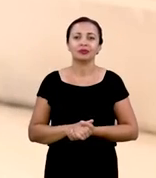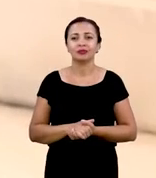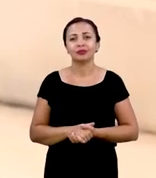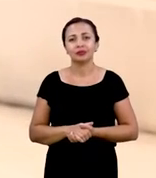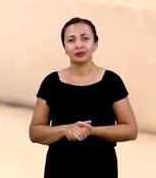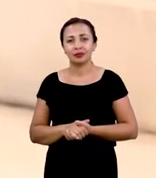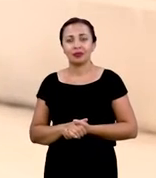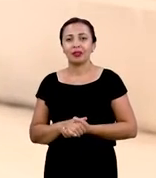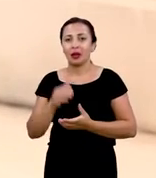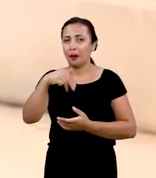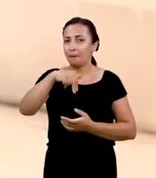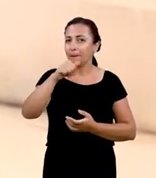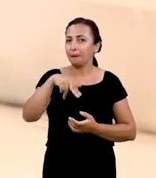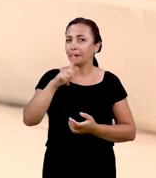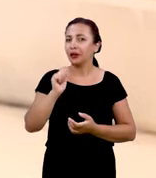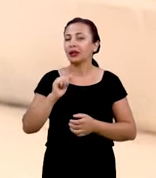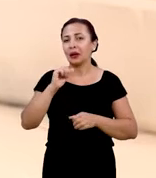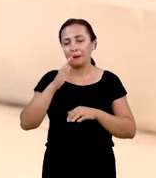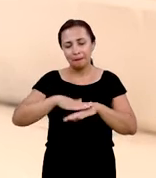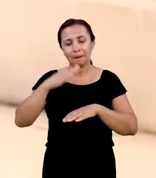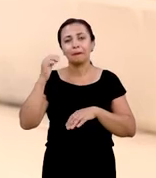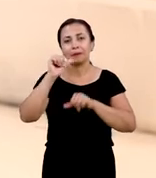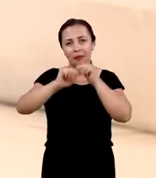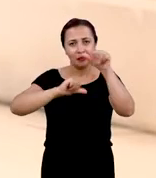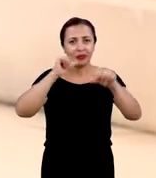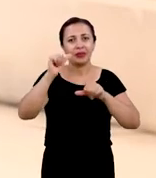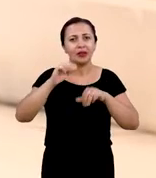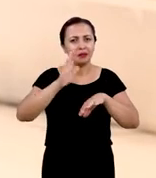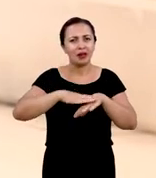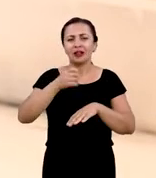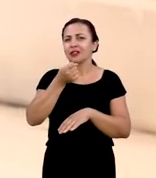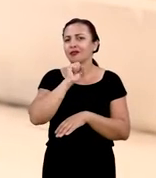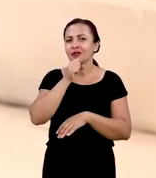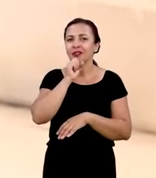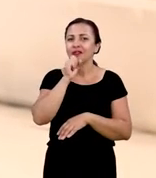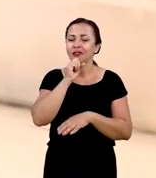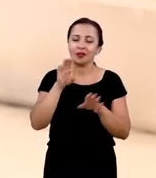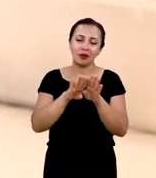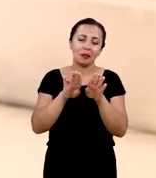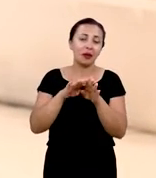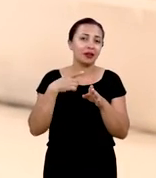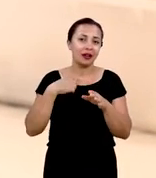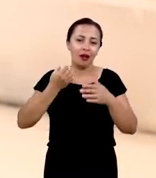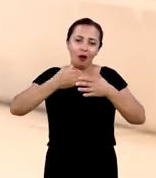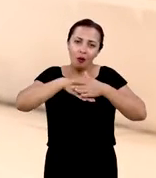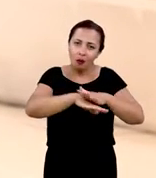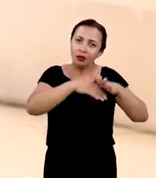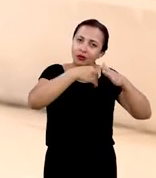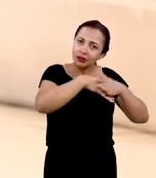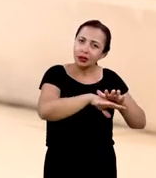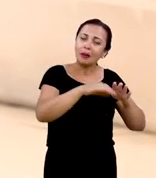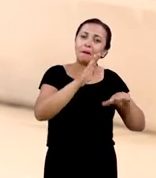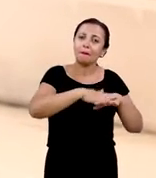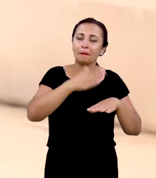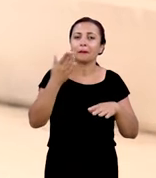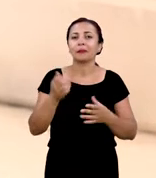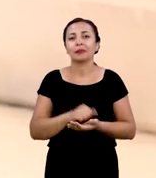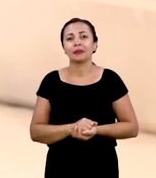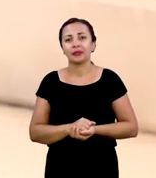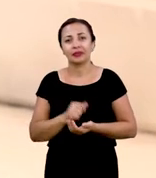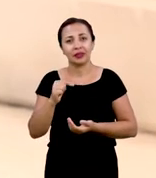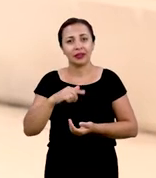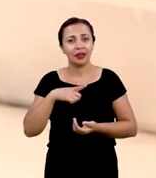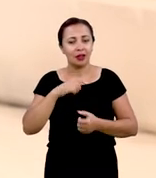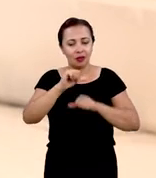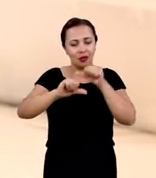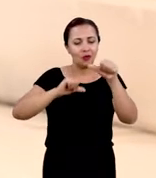que mangues mais desenvolvidos, mais antigos, com as árvores maiores, elas também têm um armazenamento maior. E aqui no